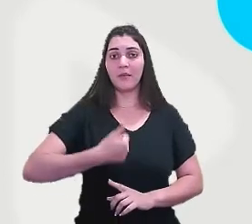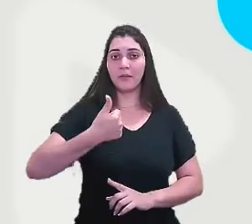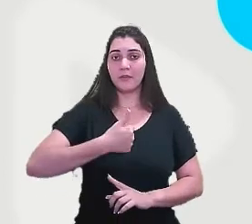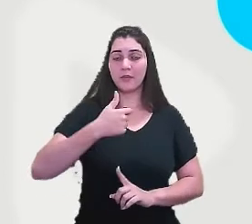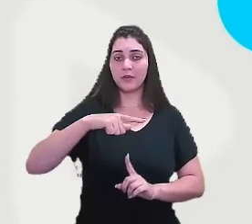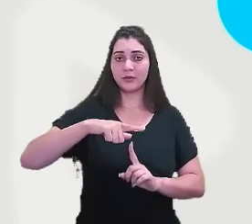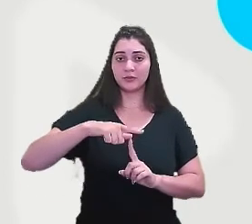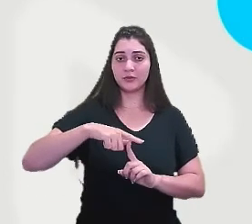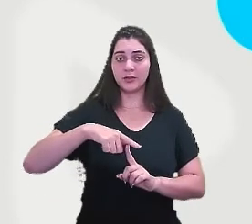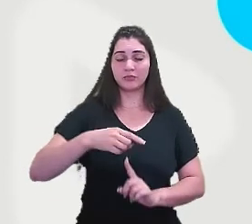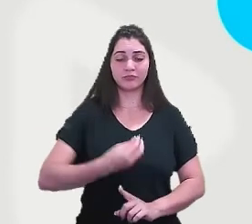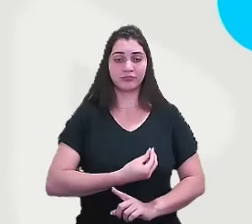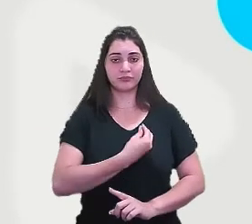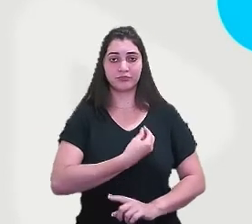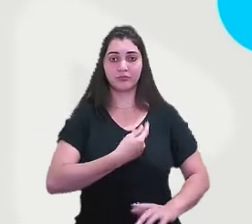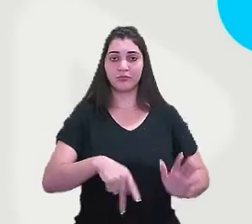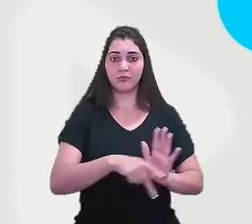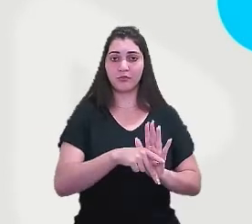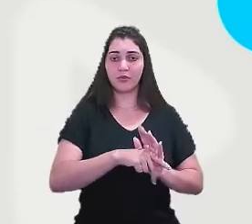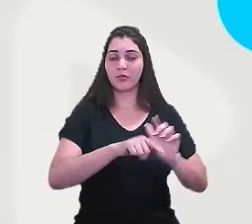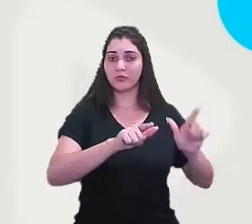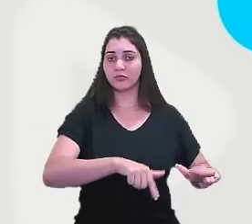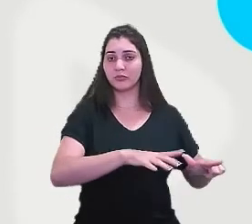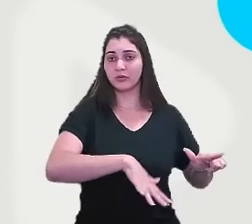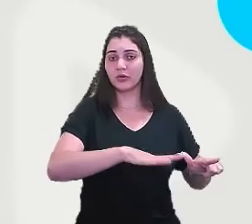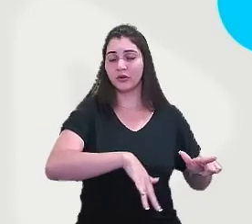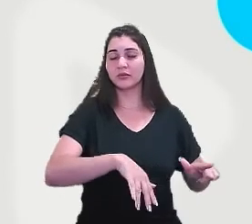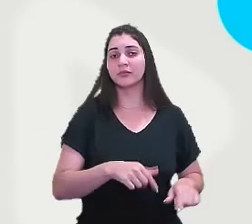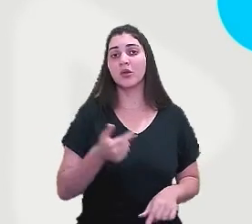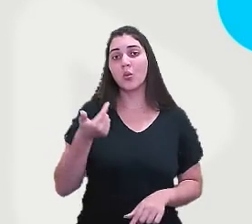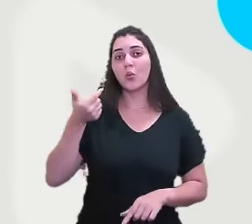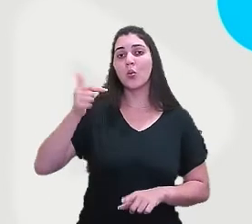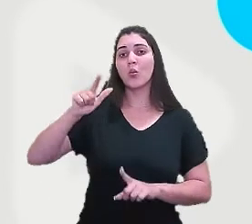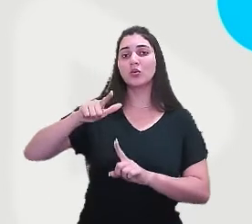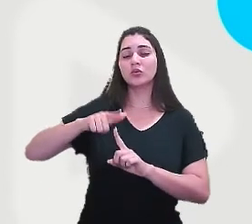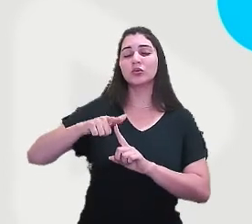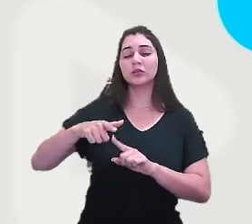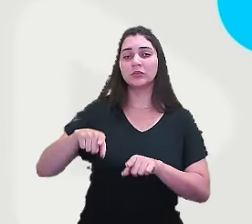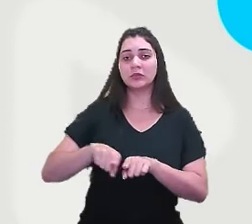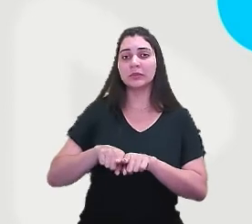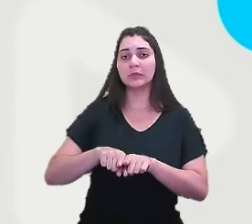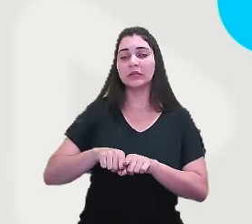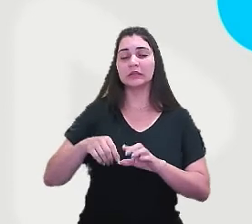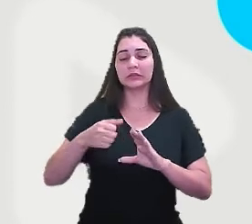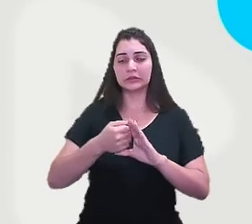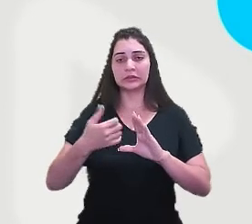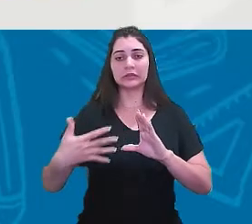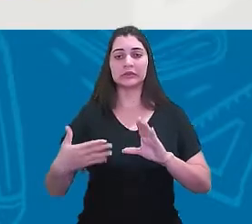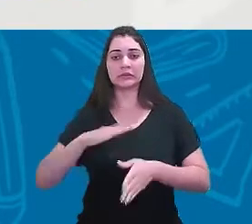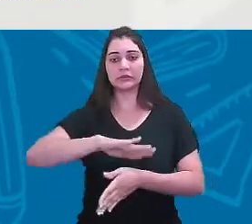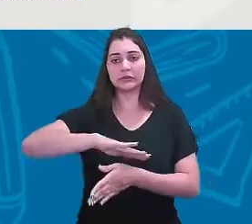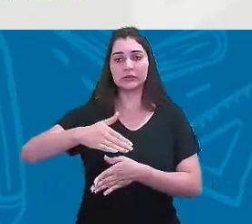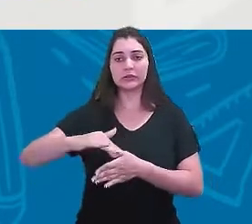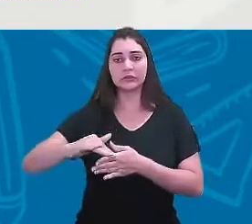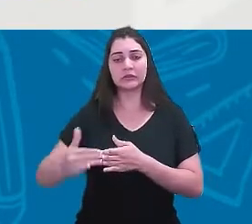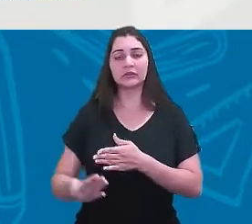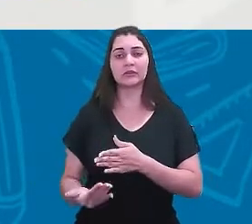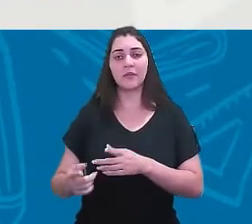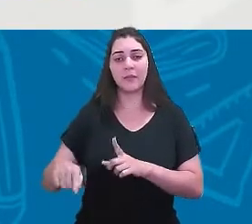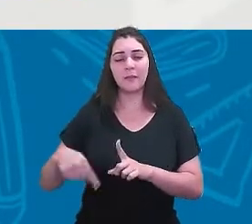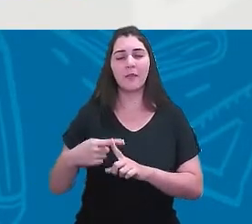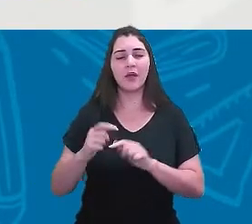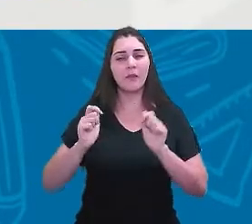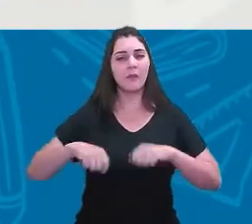espécie nativa aqui da região. Outra espécie também característica da Mata Atlântica, né? Mas que a gente também